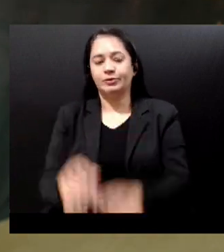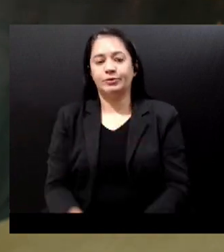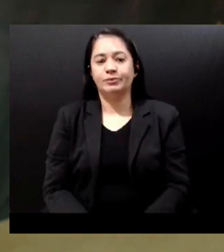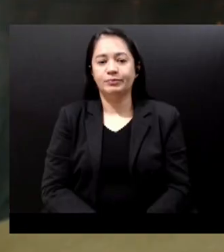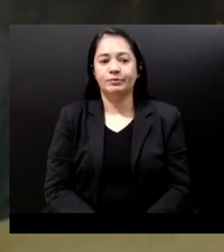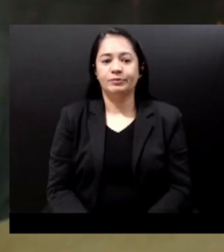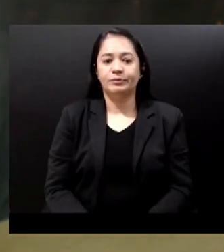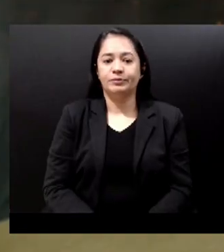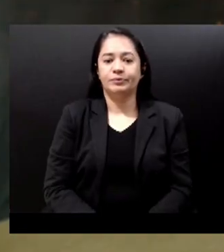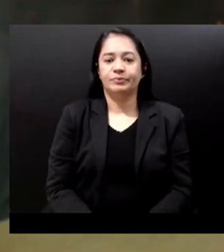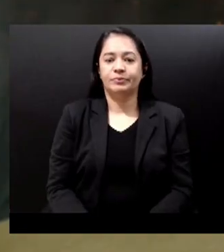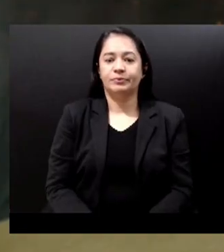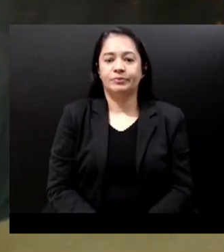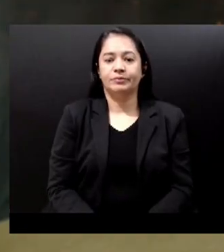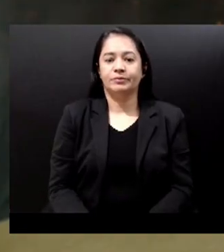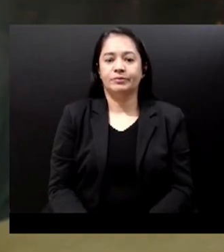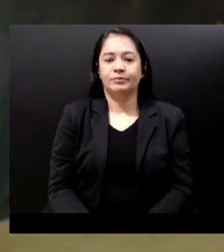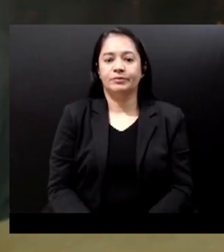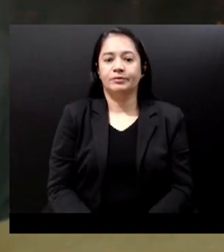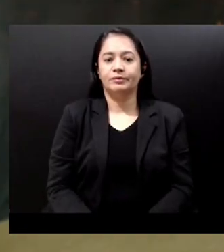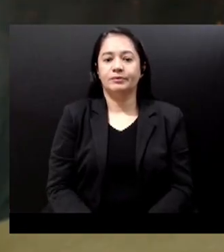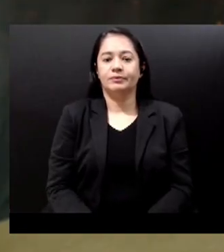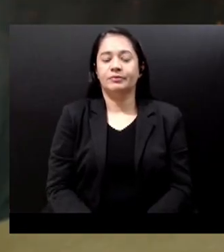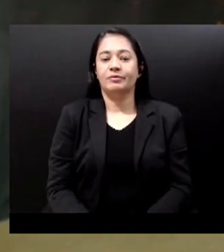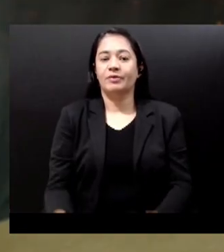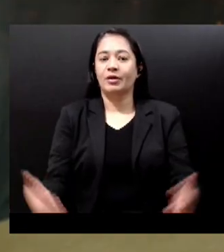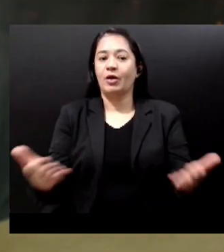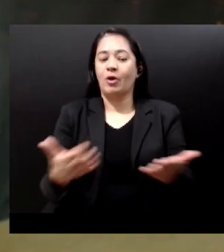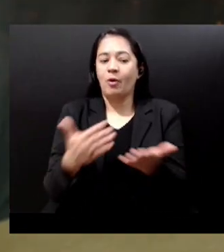para hoje. Tá chegando o veranico e todo